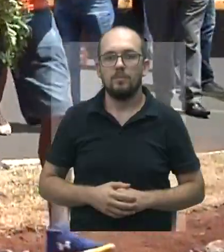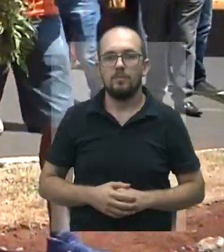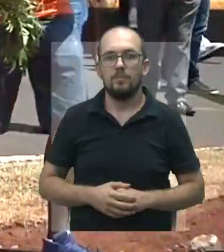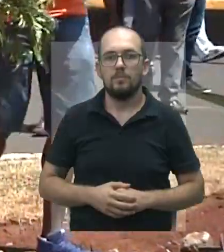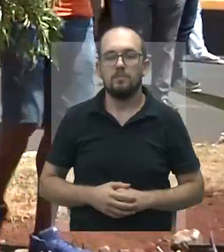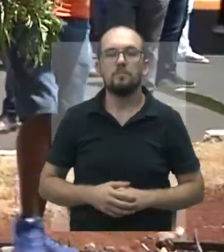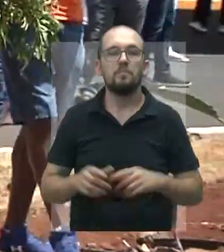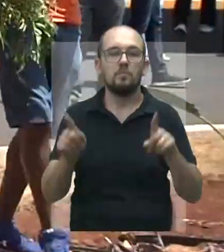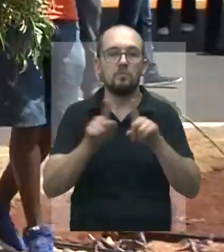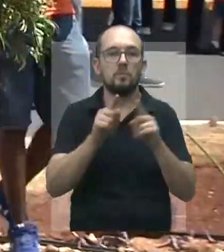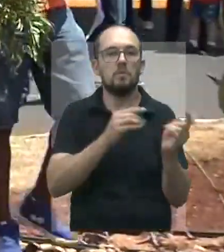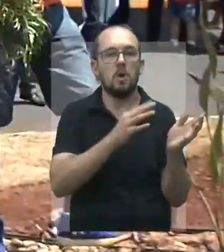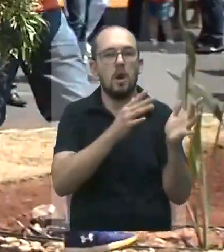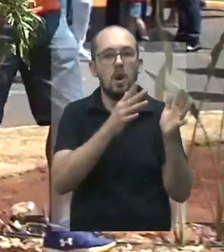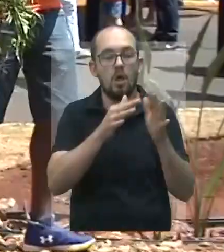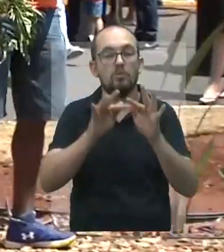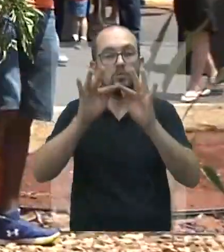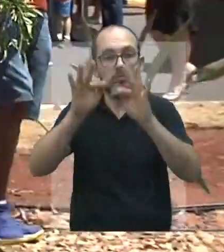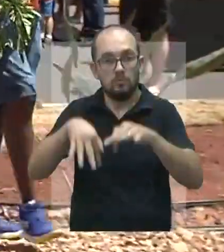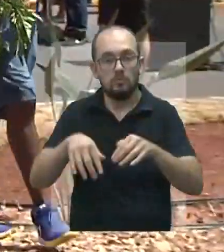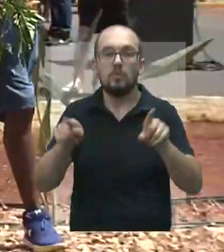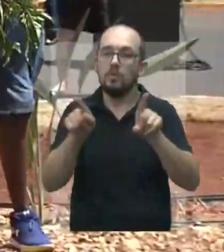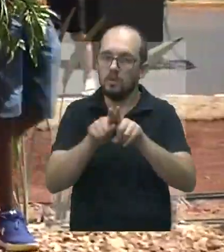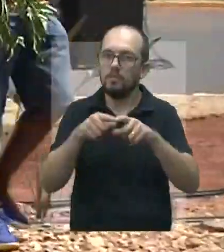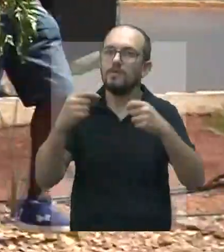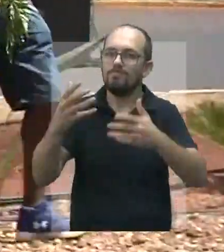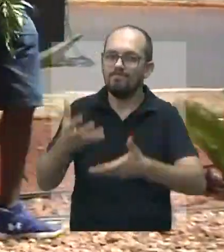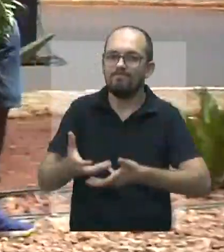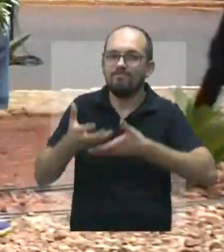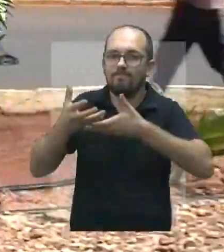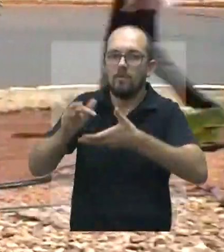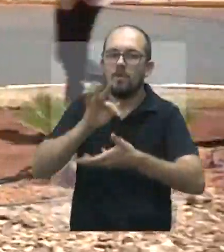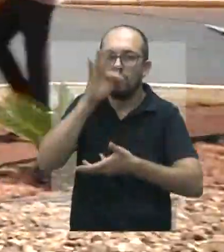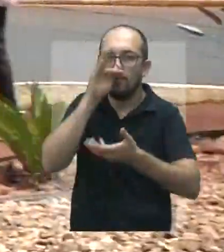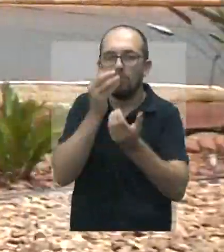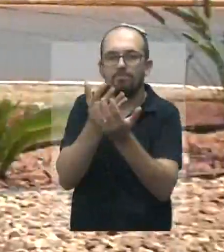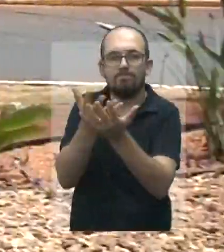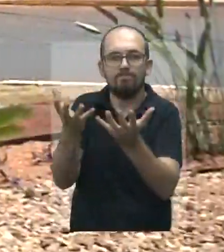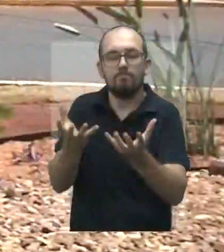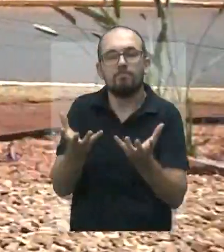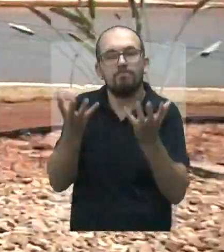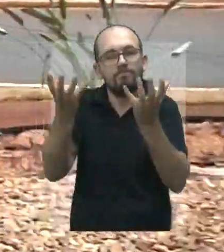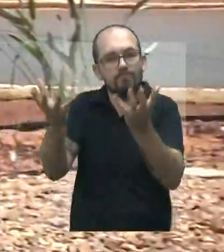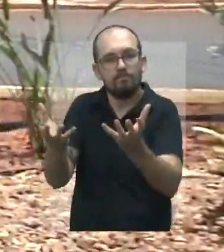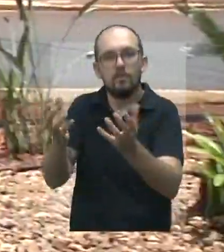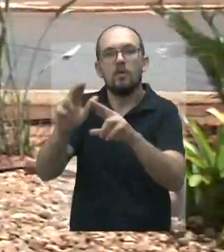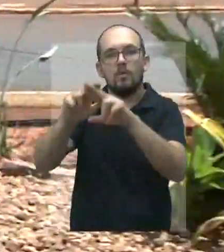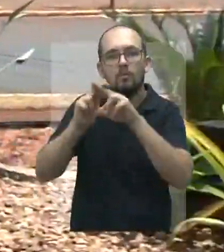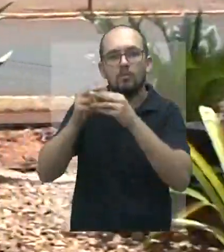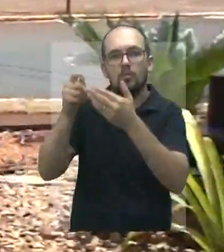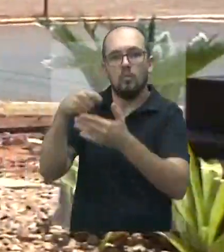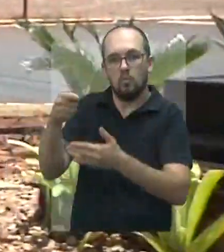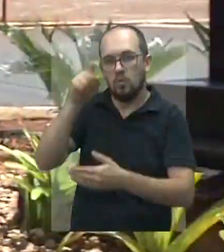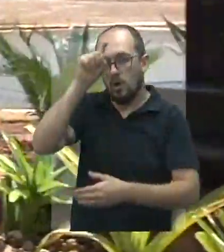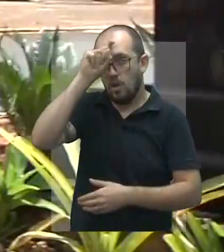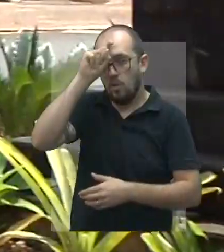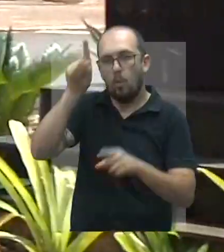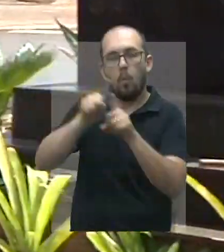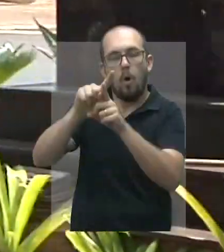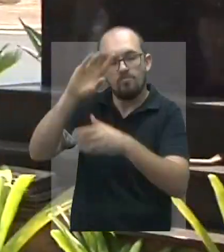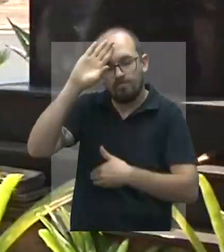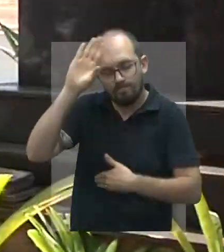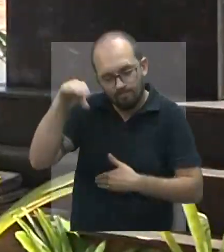E é claro que não poderia faltar a homenagem ao herói maior da resistência negra. Como forma de